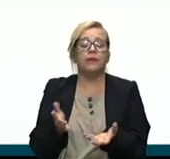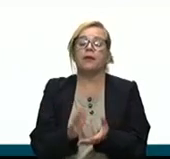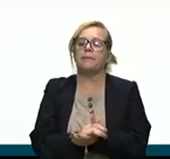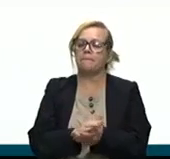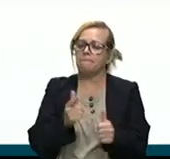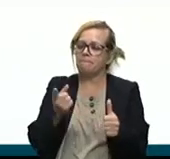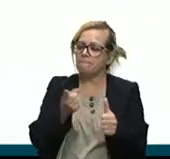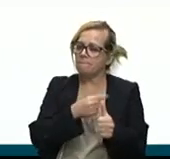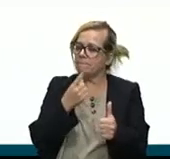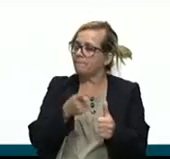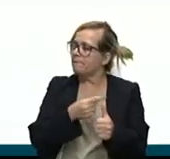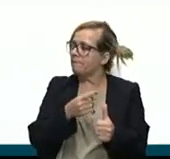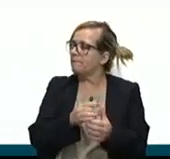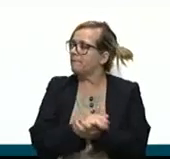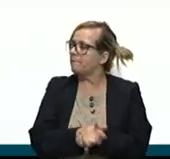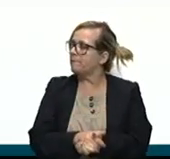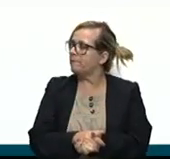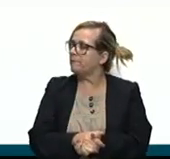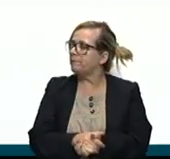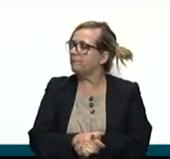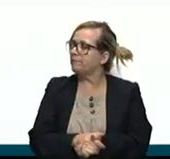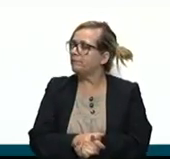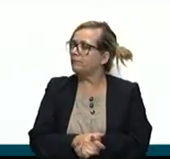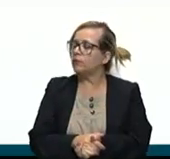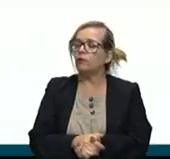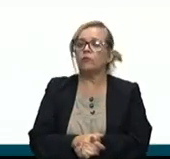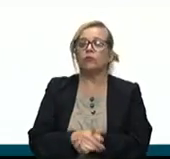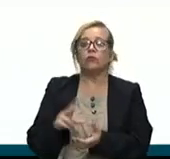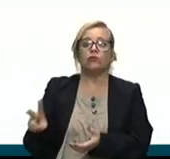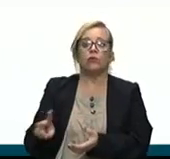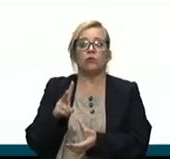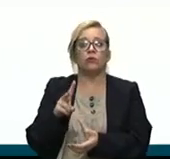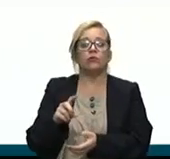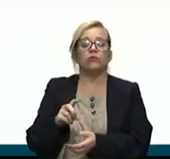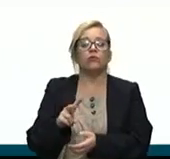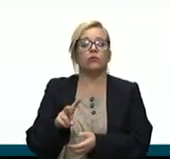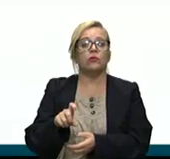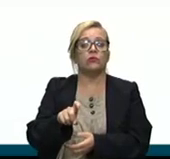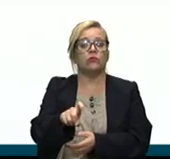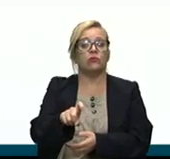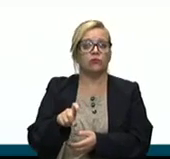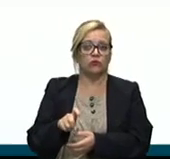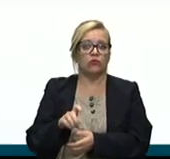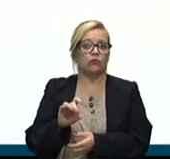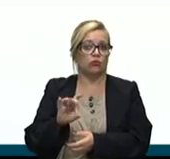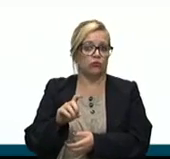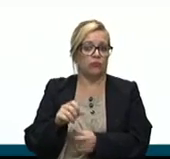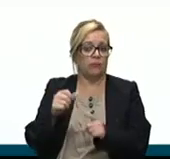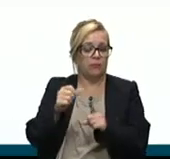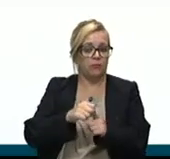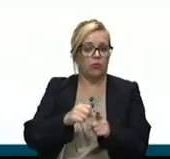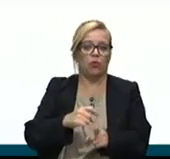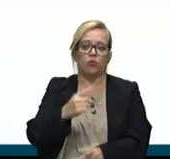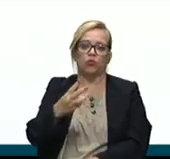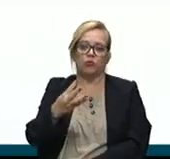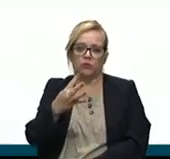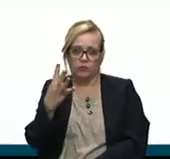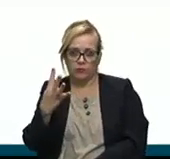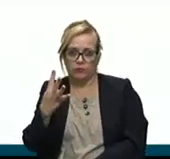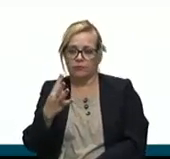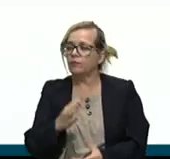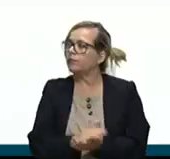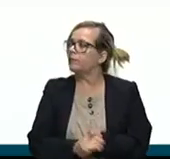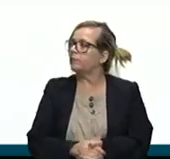Primeira coisa, você tem que olhar só para os valores de x. Nós chamamos de x mês. Então, valor 1, 2, 3 e